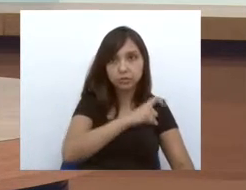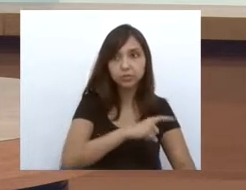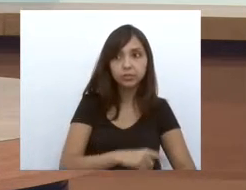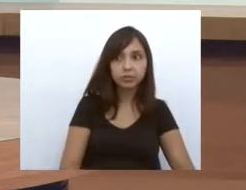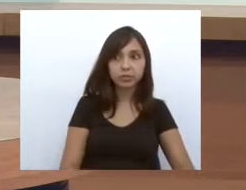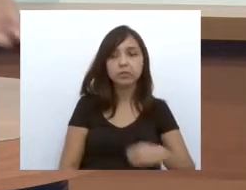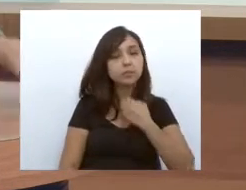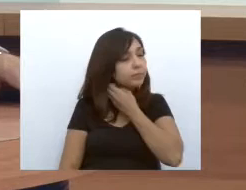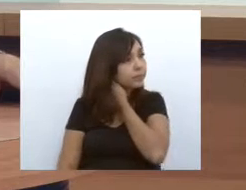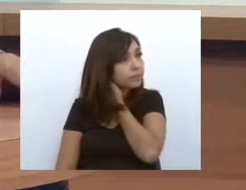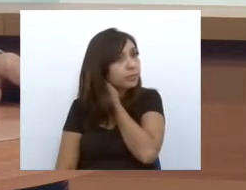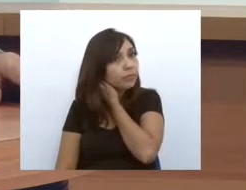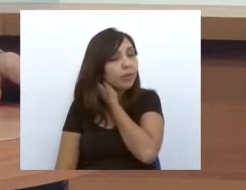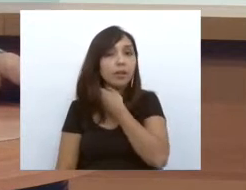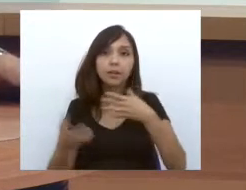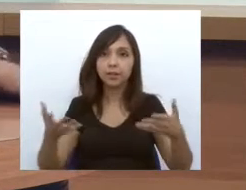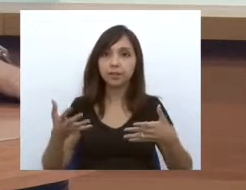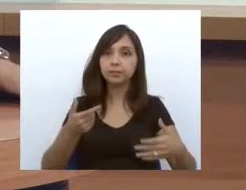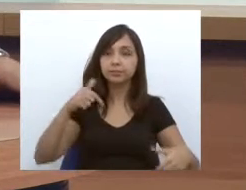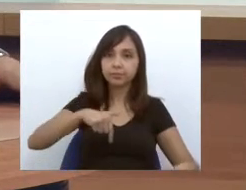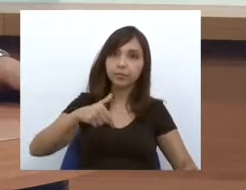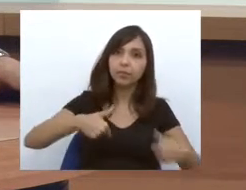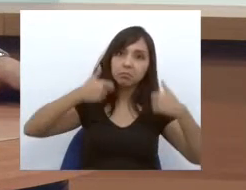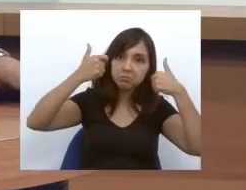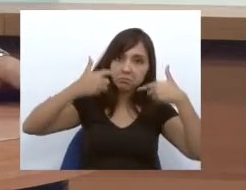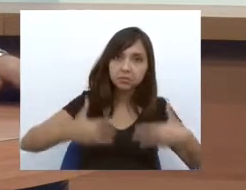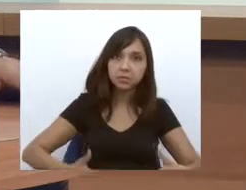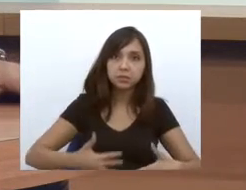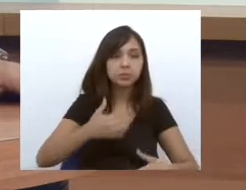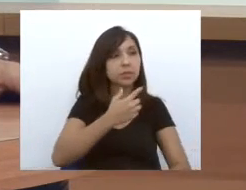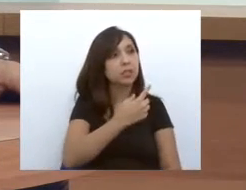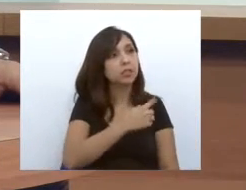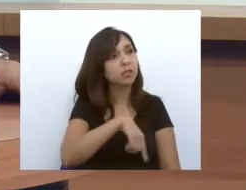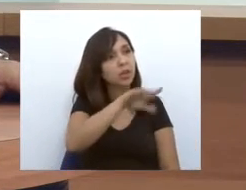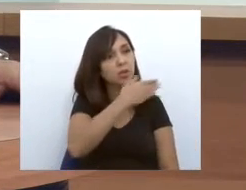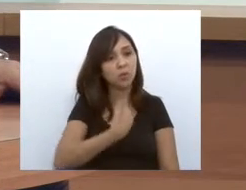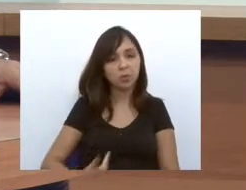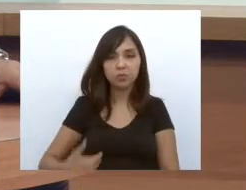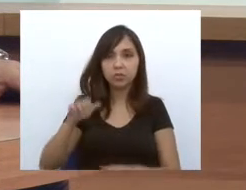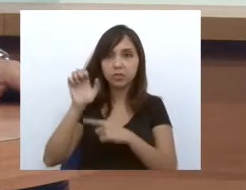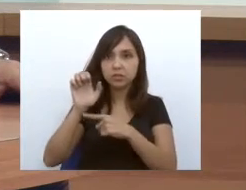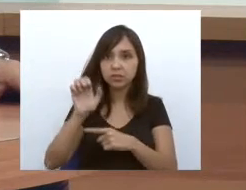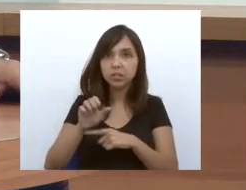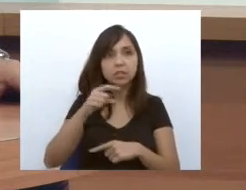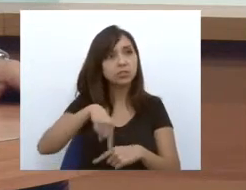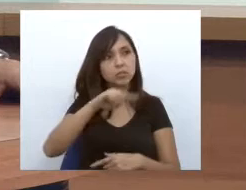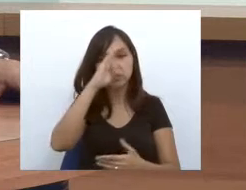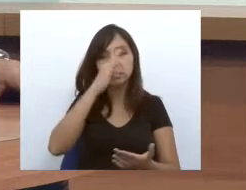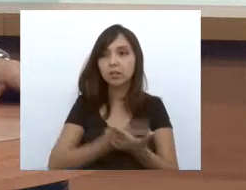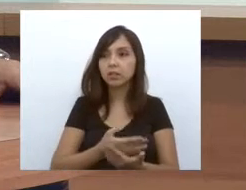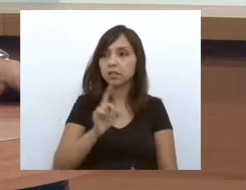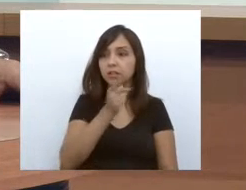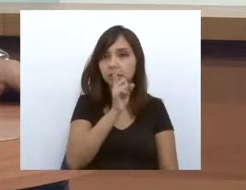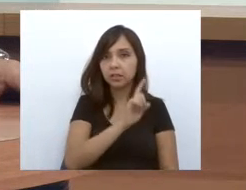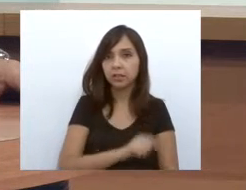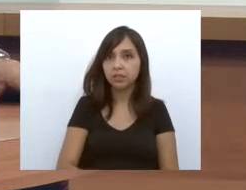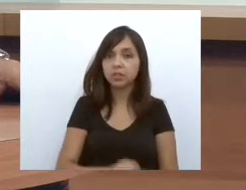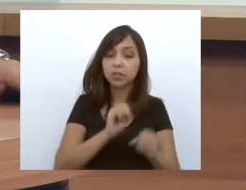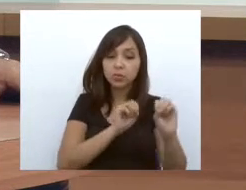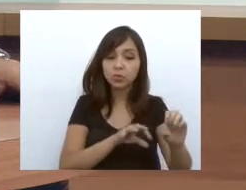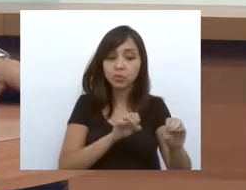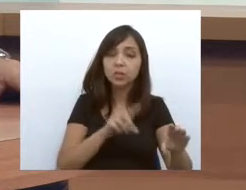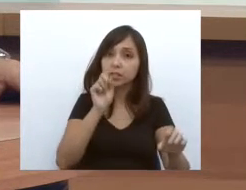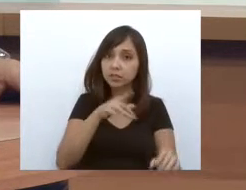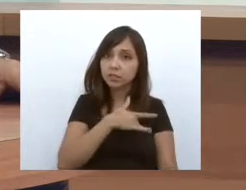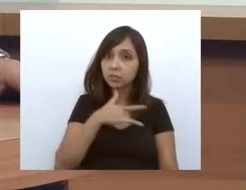Então, aqui está a minha indignação com essas atitudes do governo do estado de São Paulo, que a gente nem acredita. A educação e a